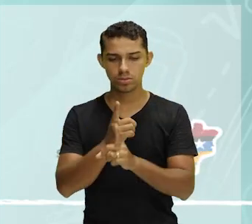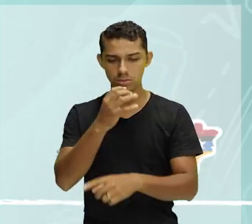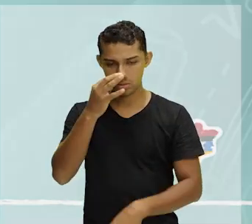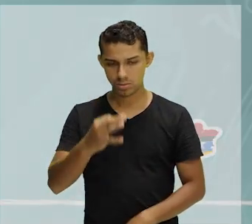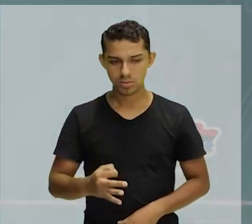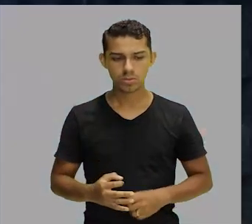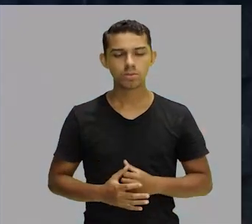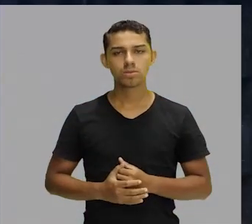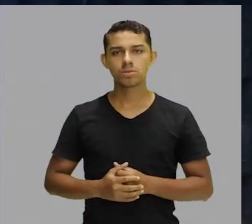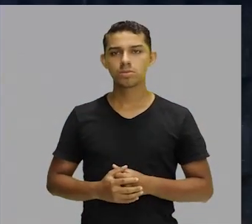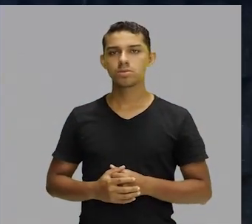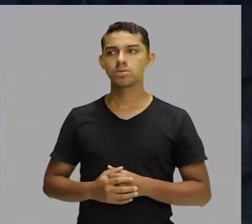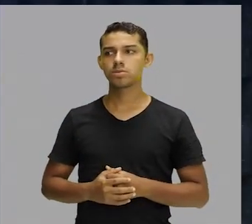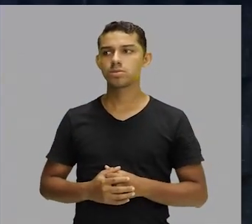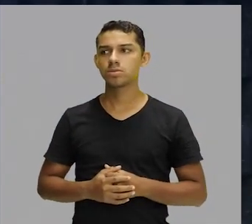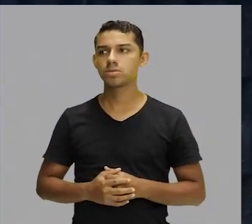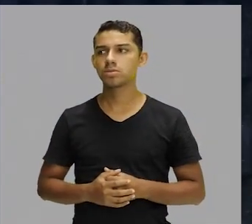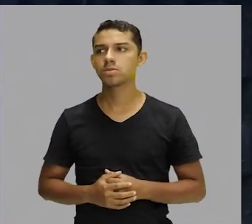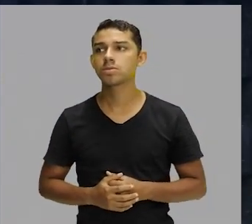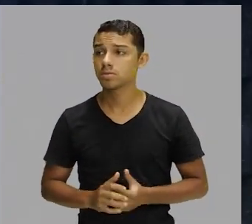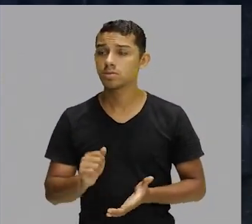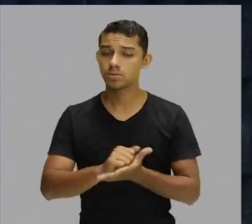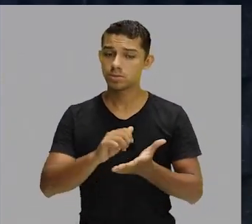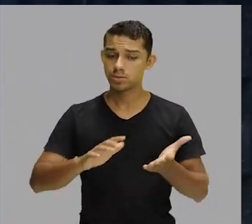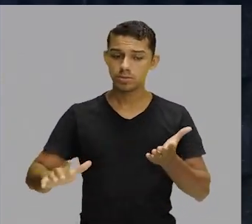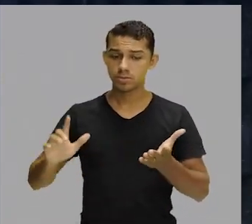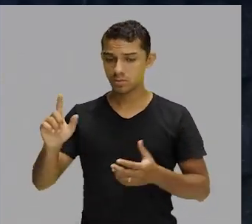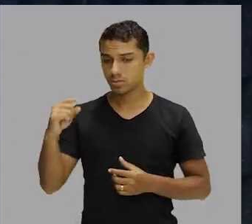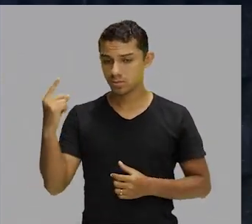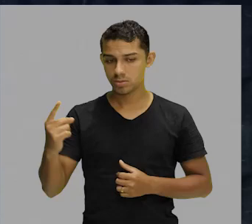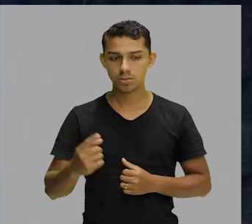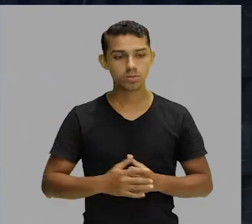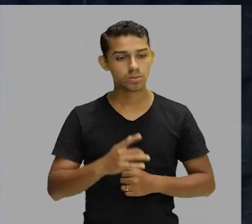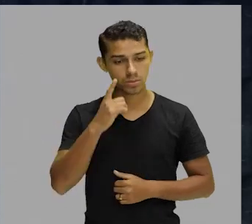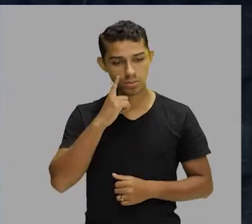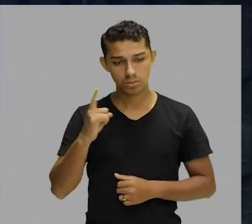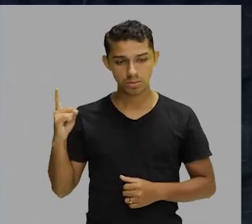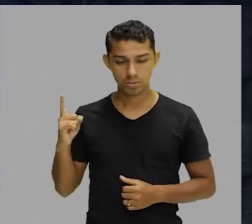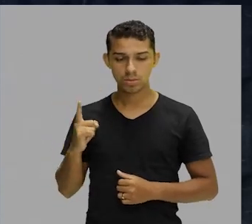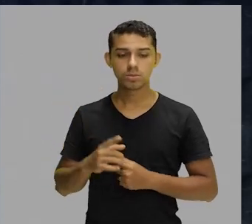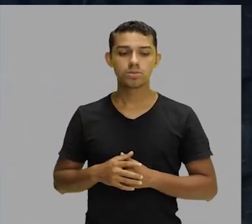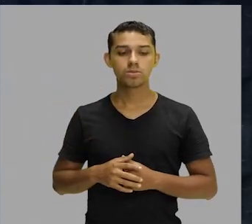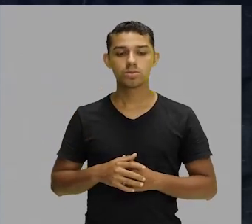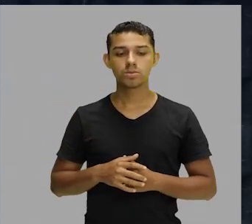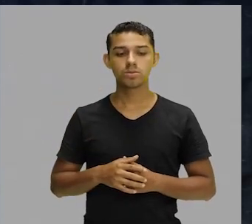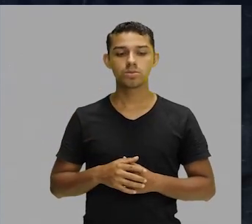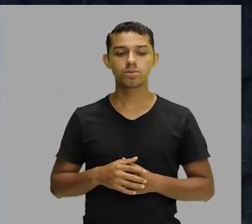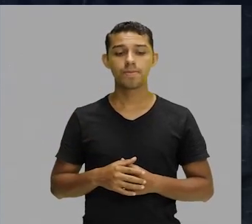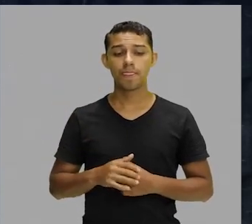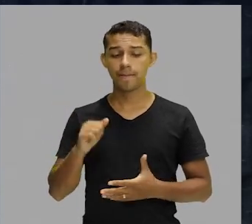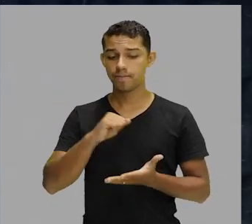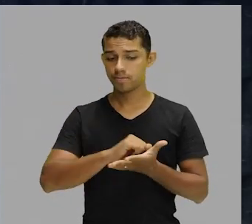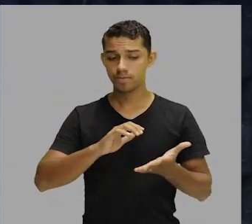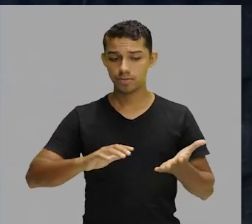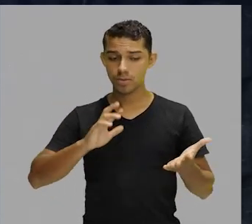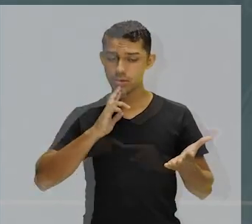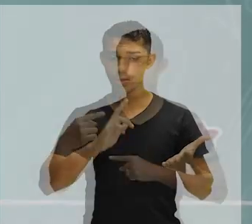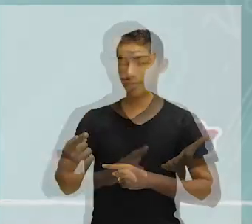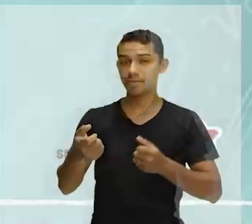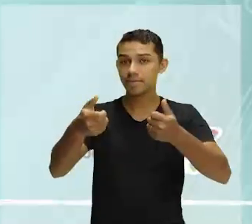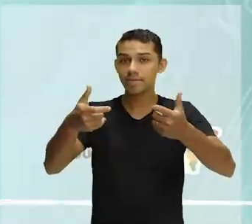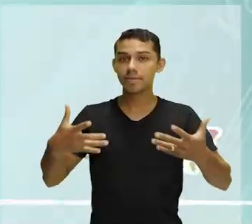3. Ok, pessoal? Vamos para a próxima questão. Tá? Essa questão ela diz o